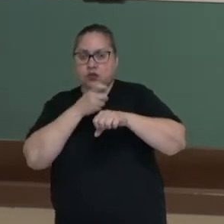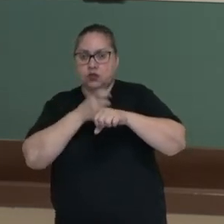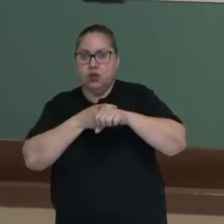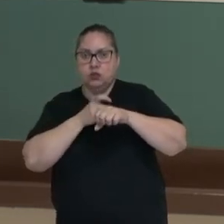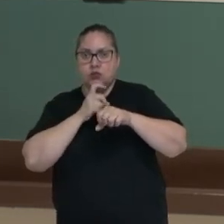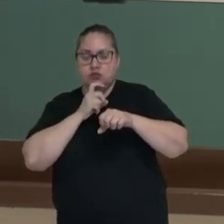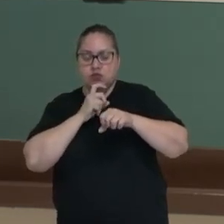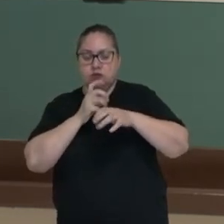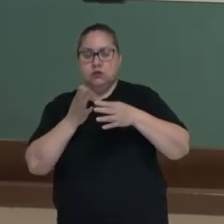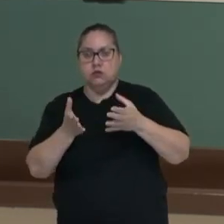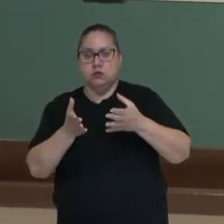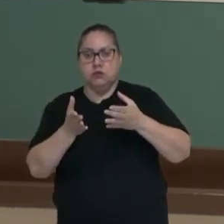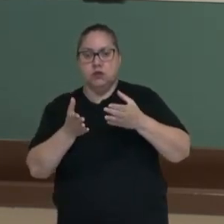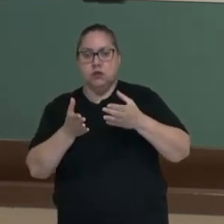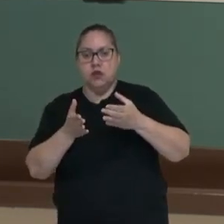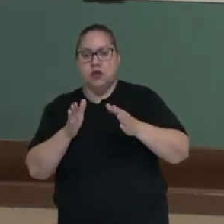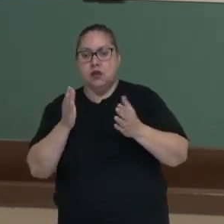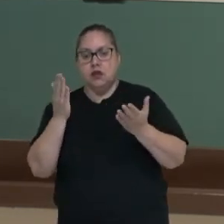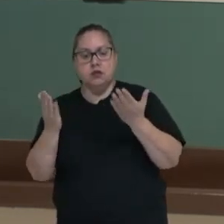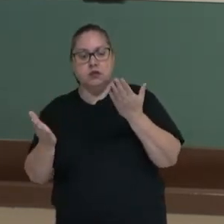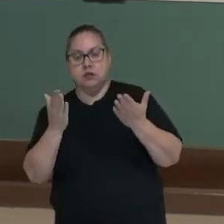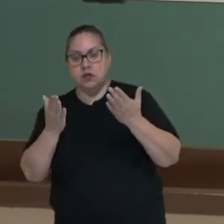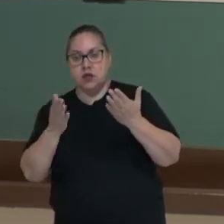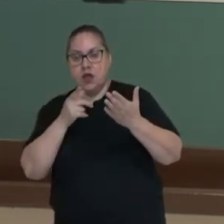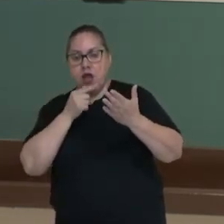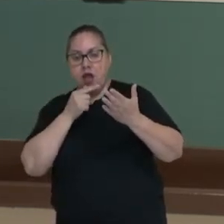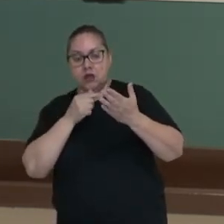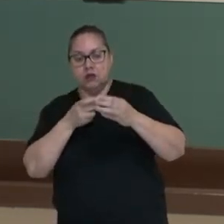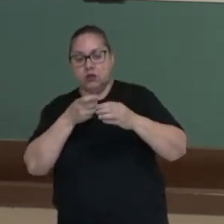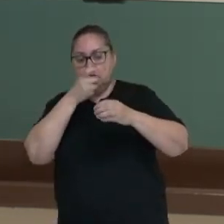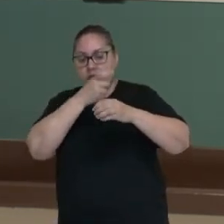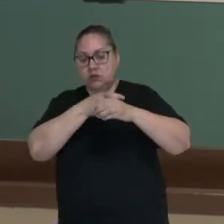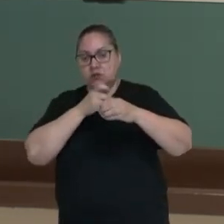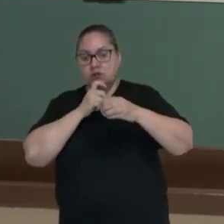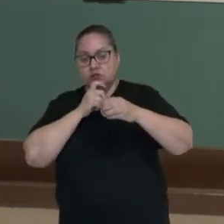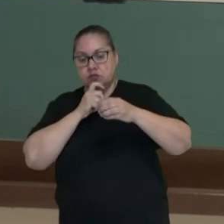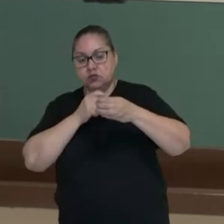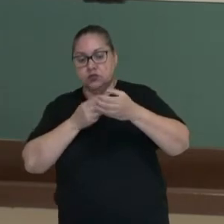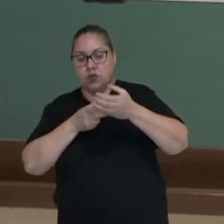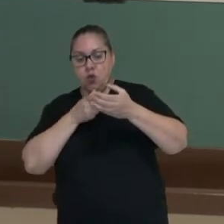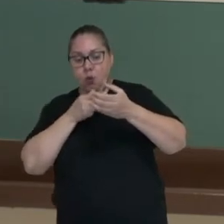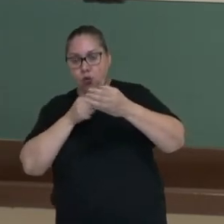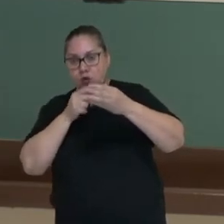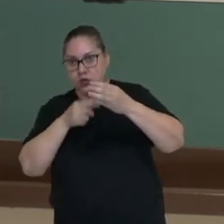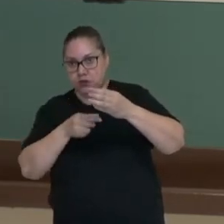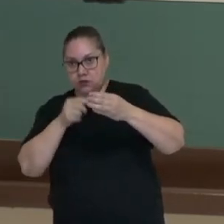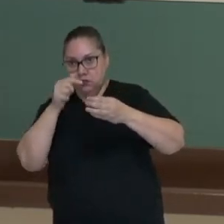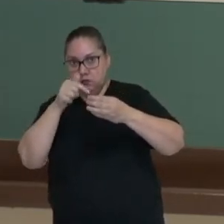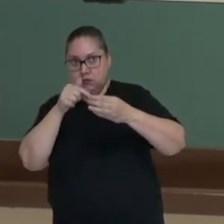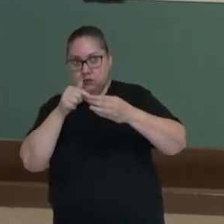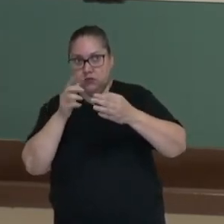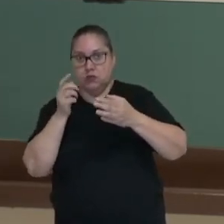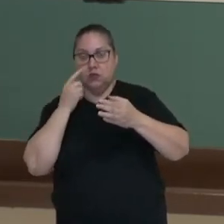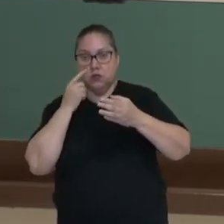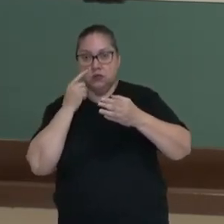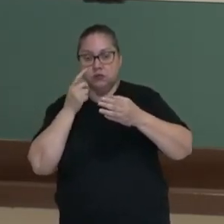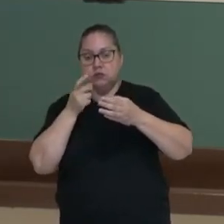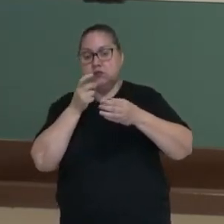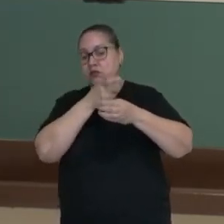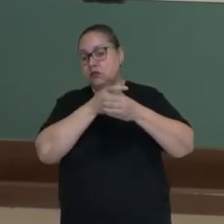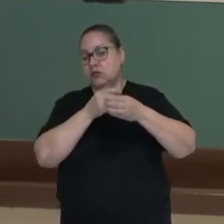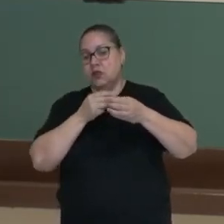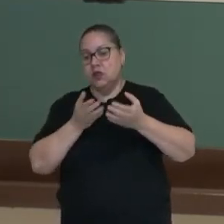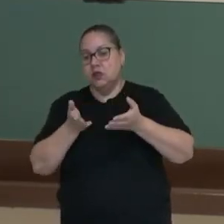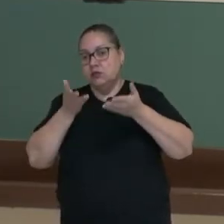sólido. Então, ao comparar a água no estado sólido com o estado líquido, no caso do estado sólido,